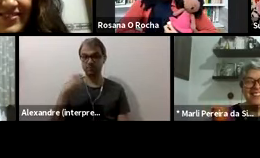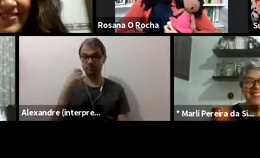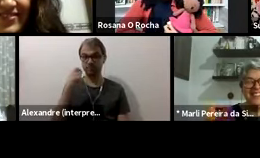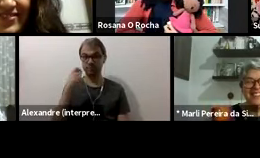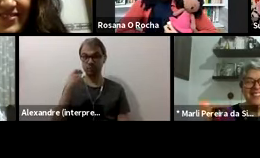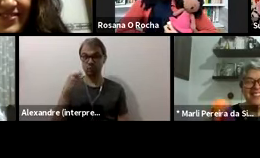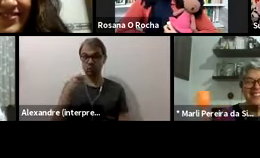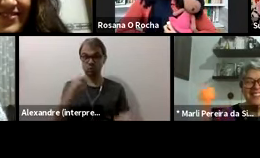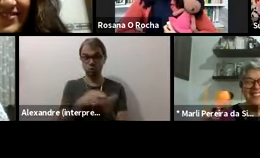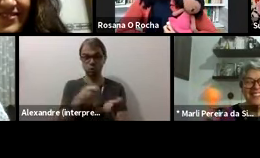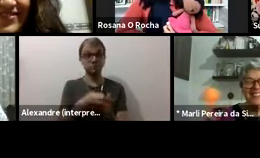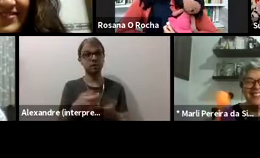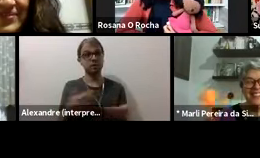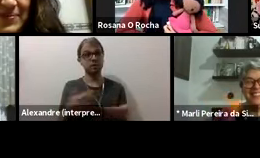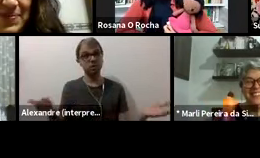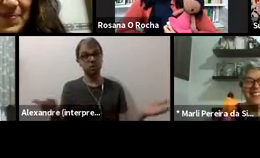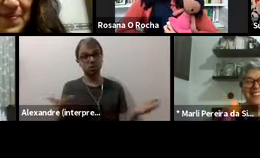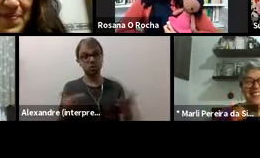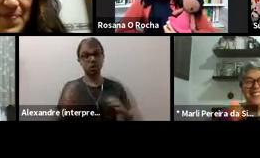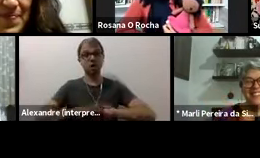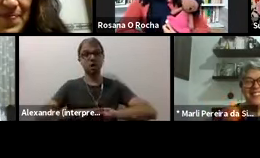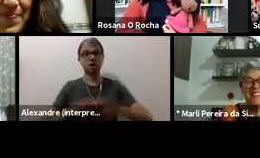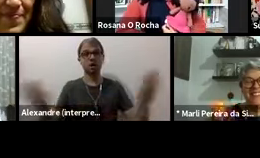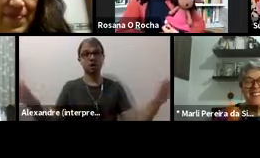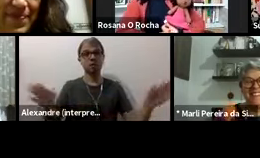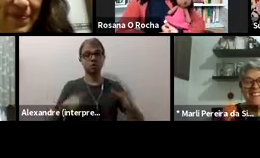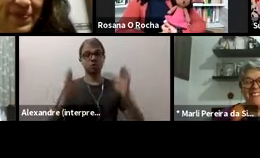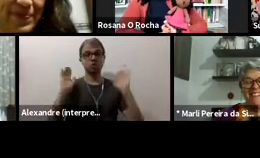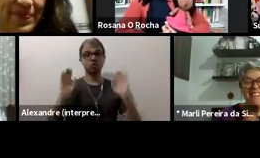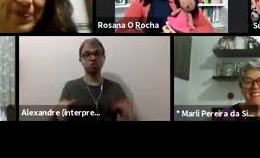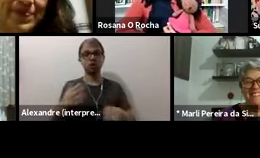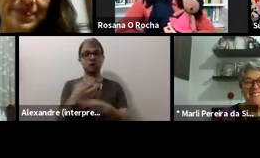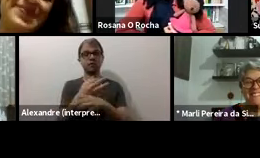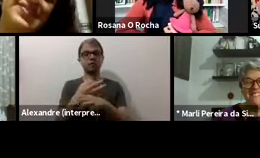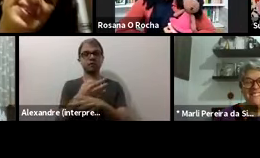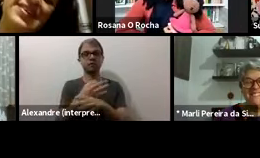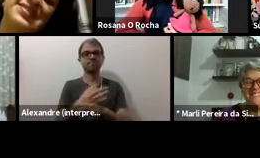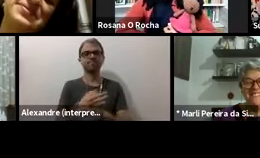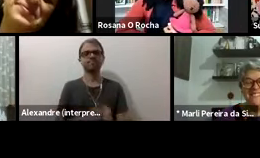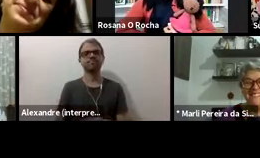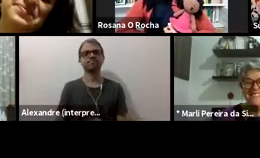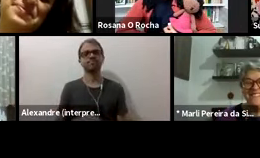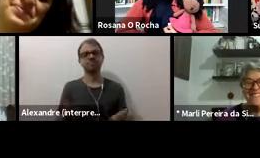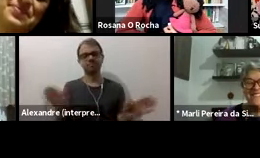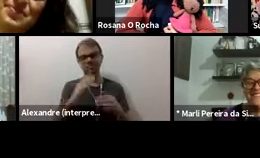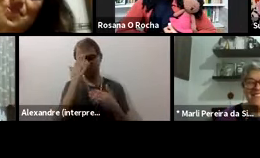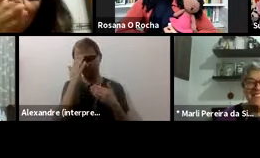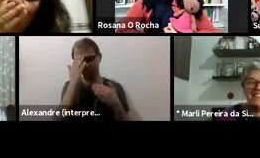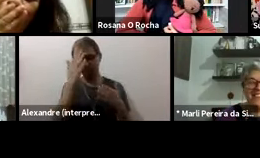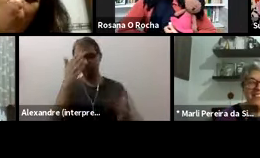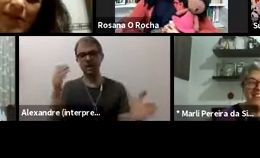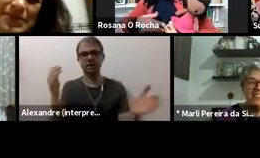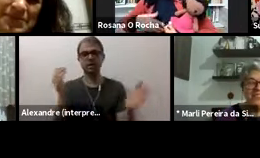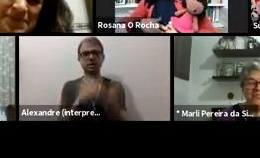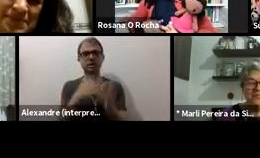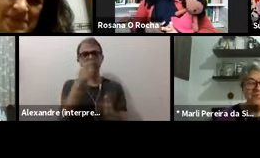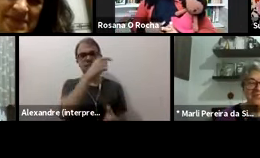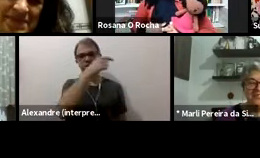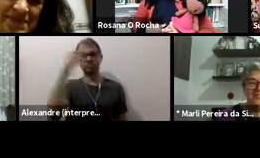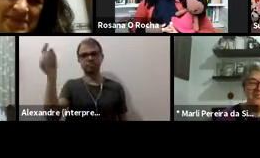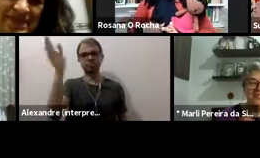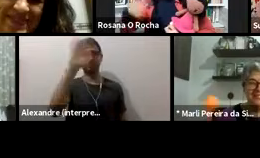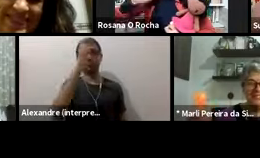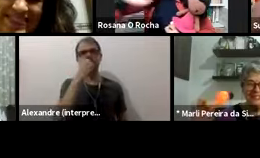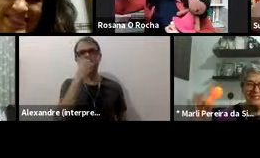as férias. É isso, gente. Muito bom estar com vocês aqui. Muito obrigado e até semana que vem. Uma ótima